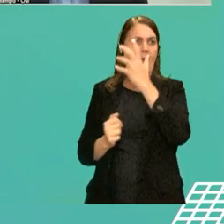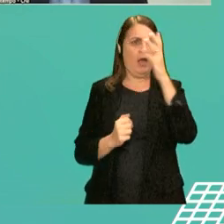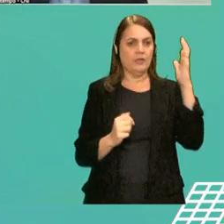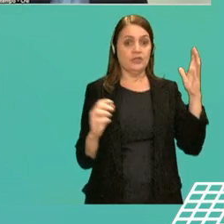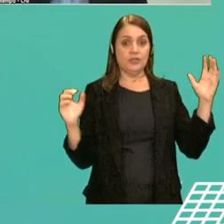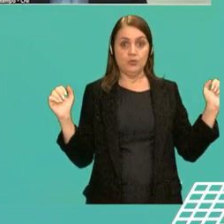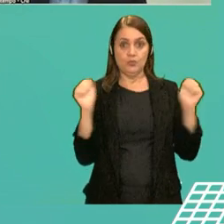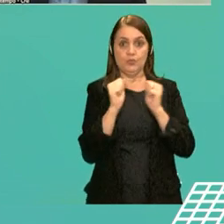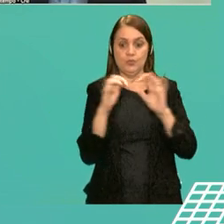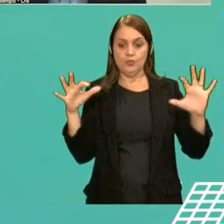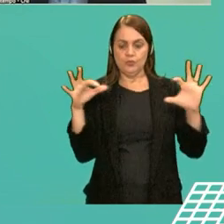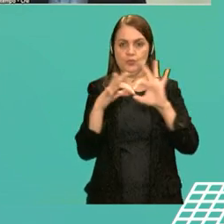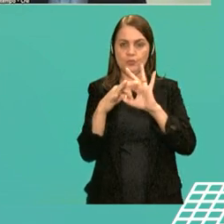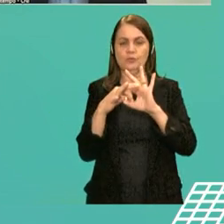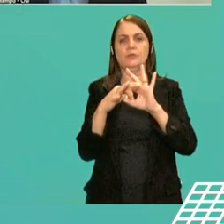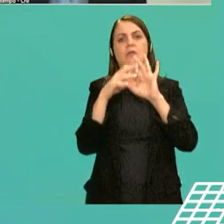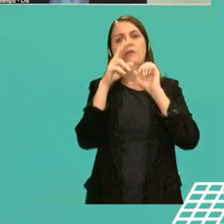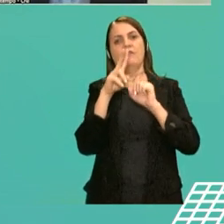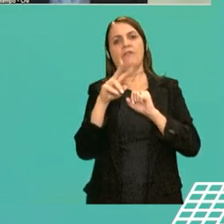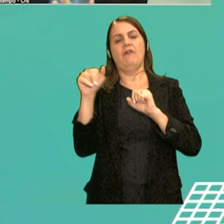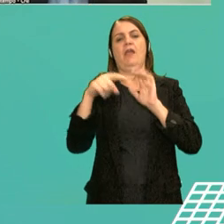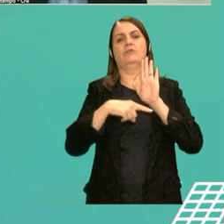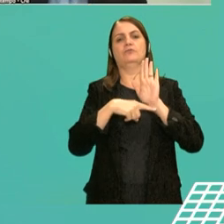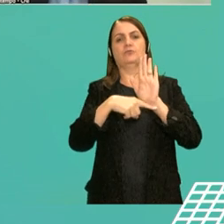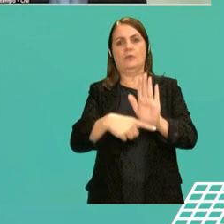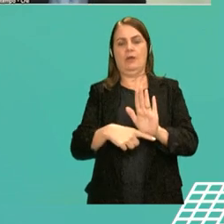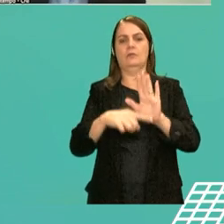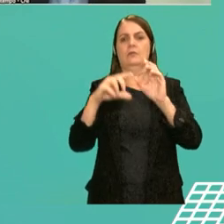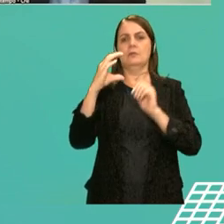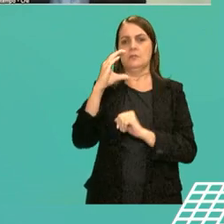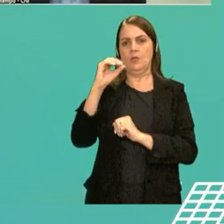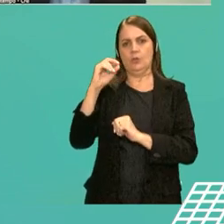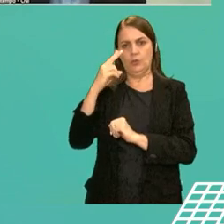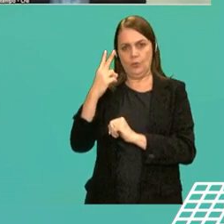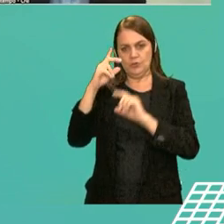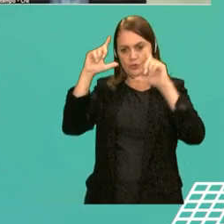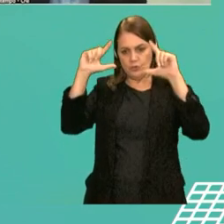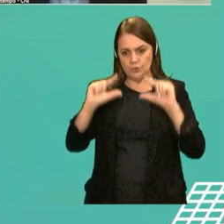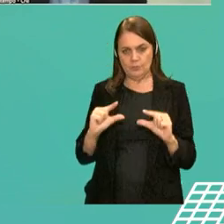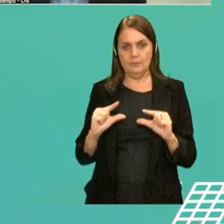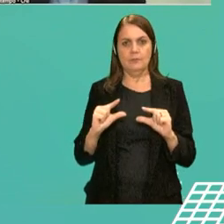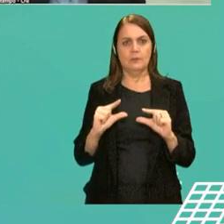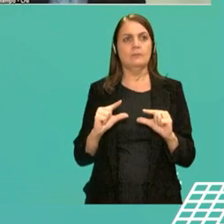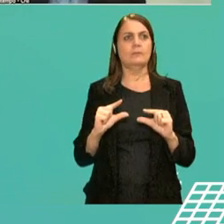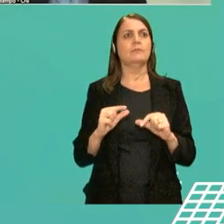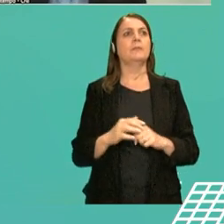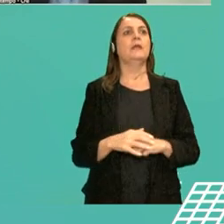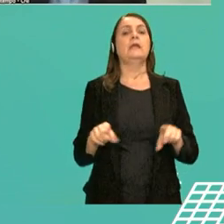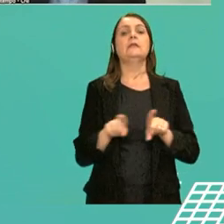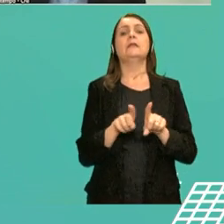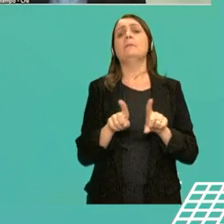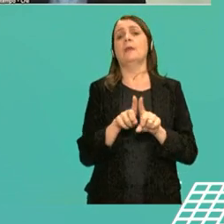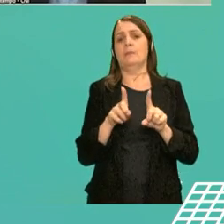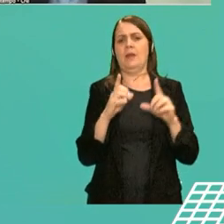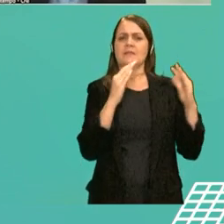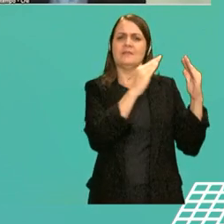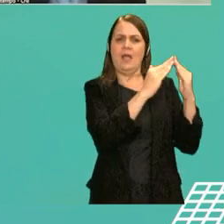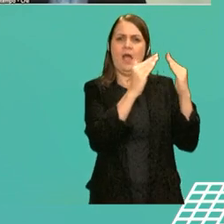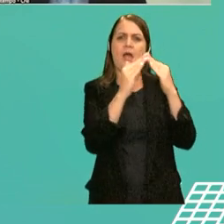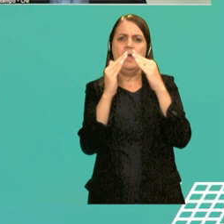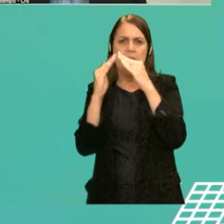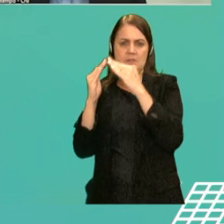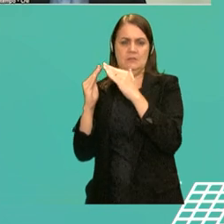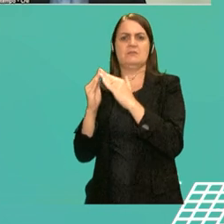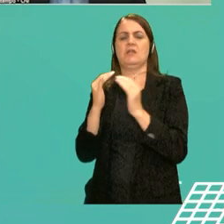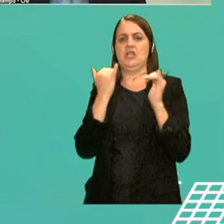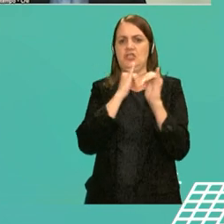para uma economia de baixo carbono, um aperfeiçoamento também em termos de regulação para o mercado doméstico e também, olhar